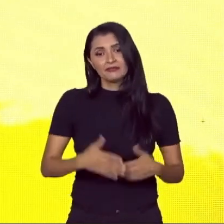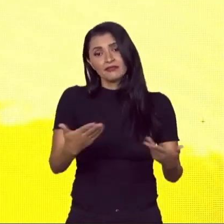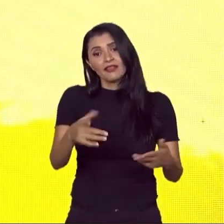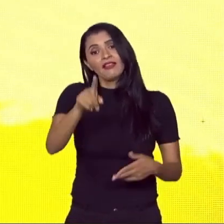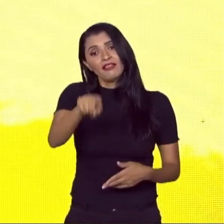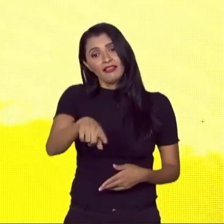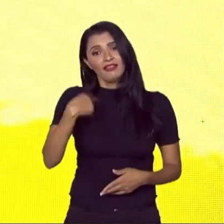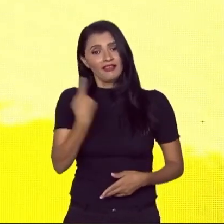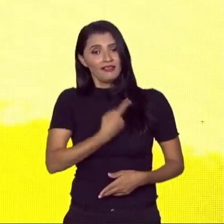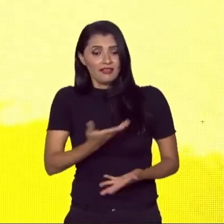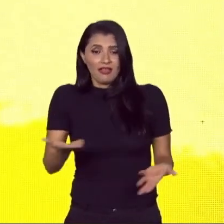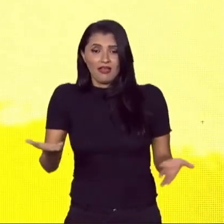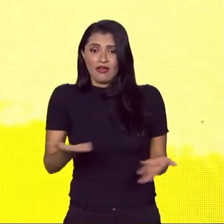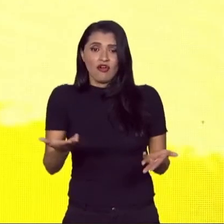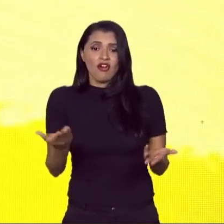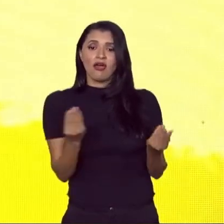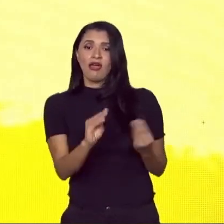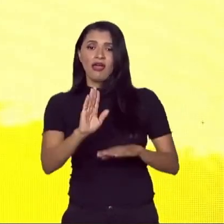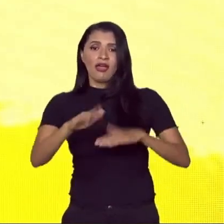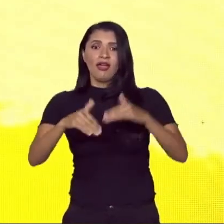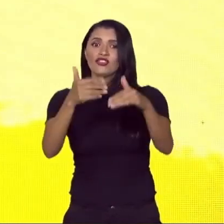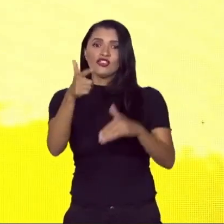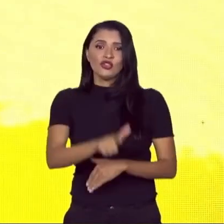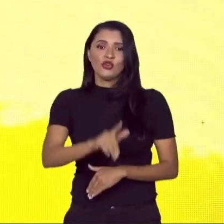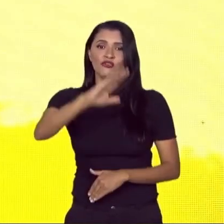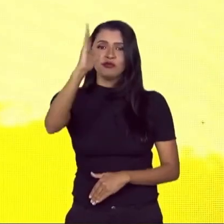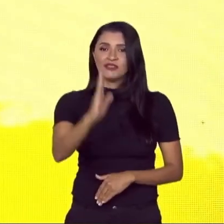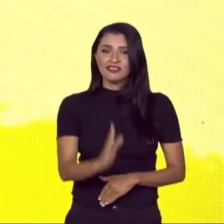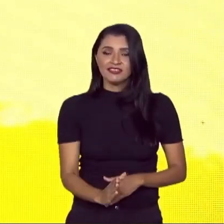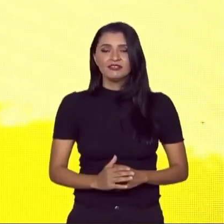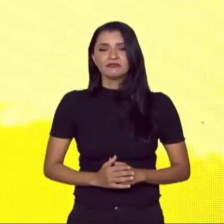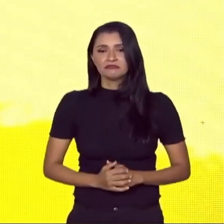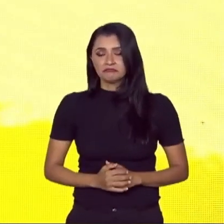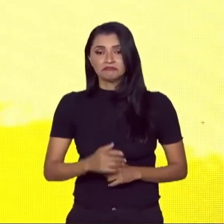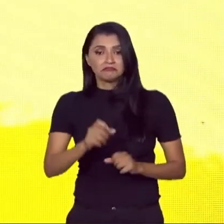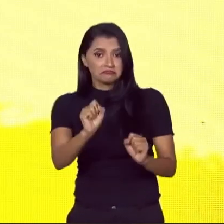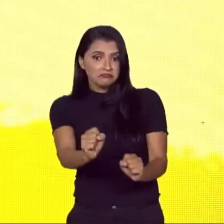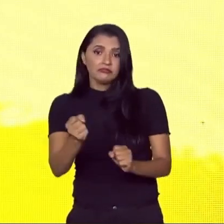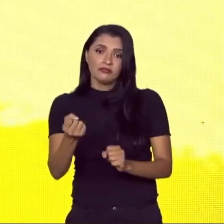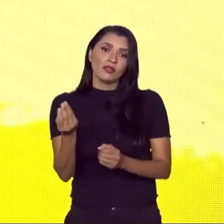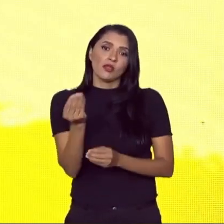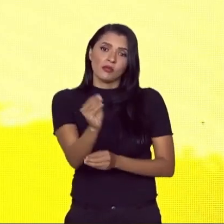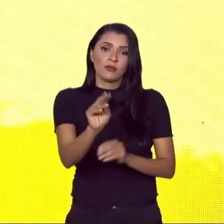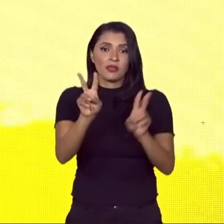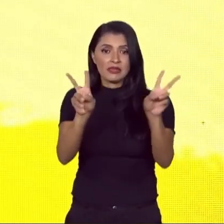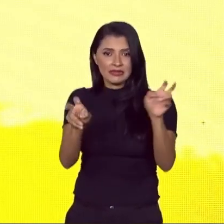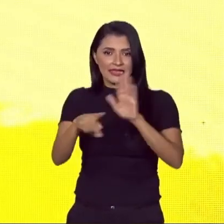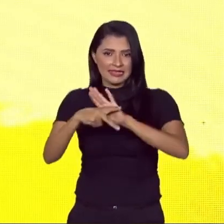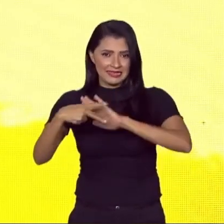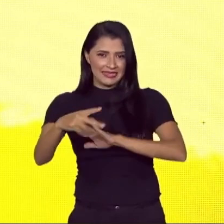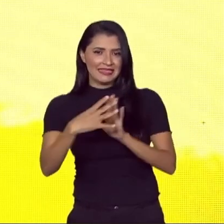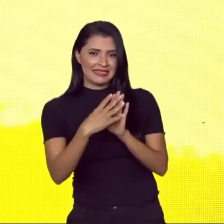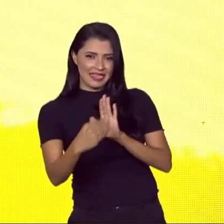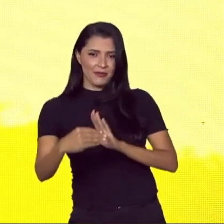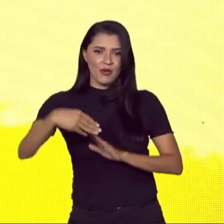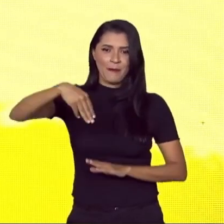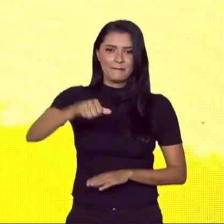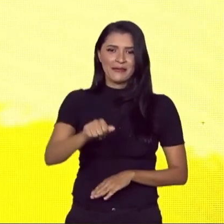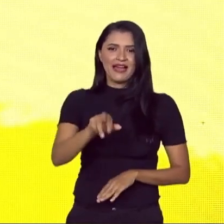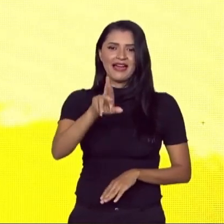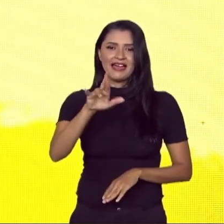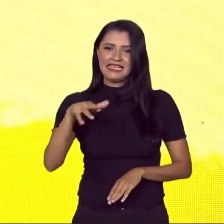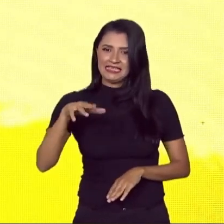que a gente está reconstruindo esse país. Eu poderia citar um exemplo da Marina, que chegou agora.